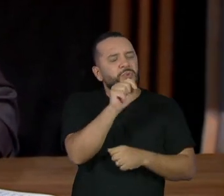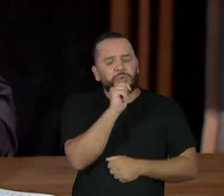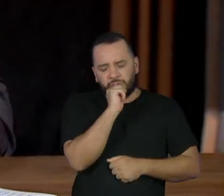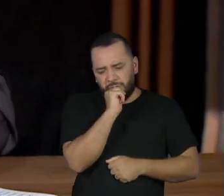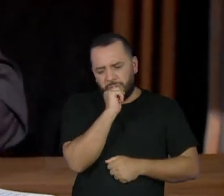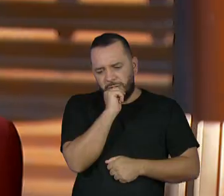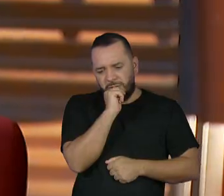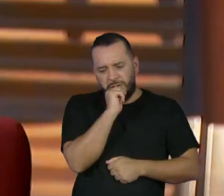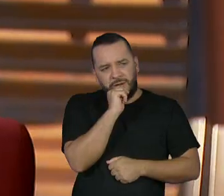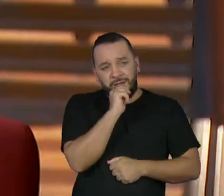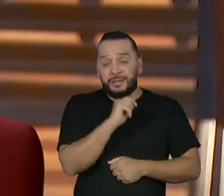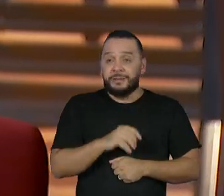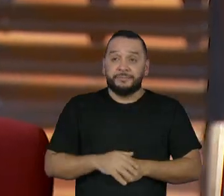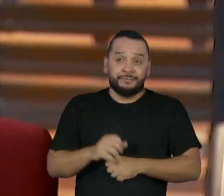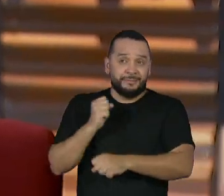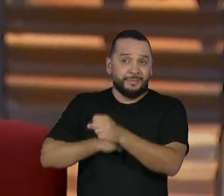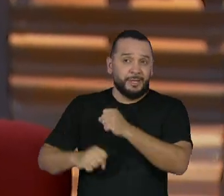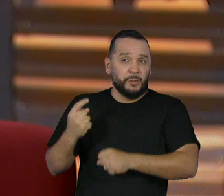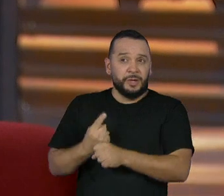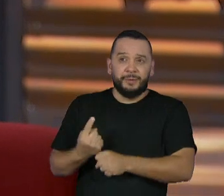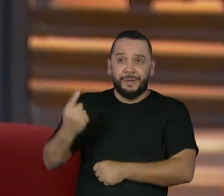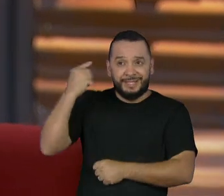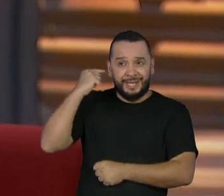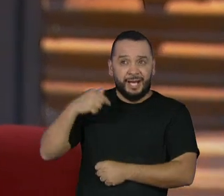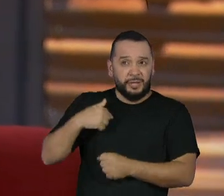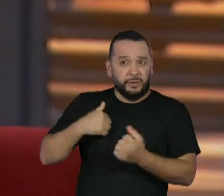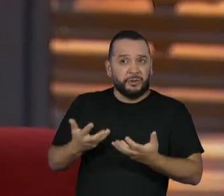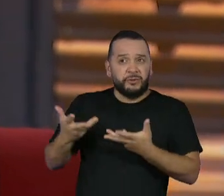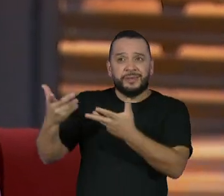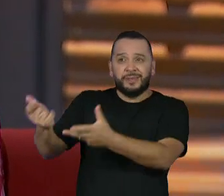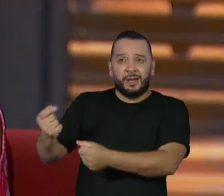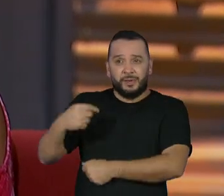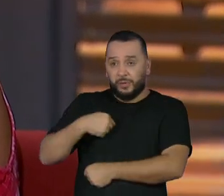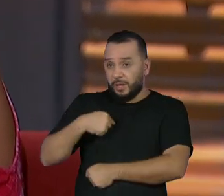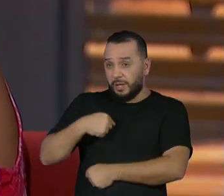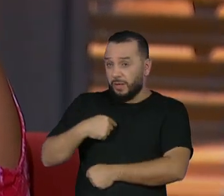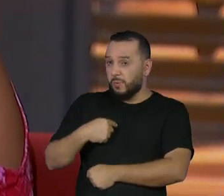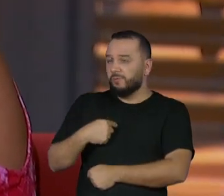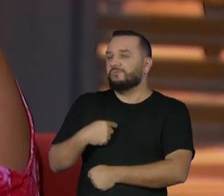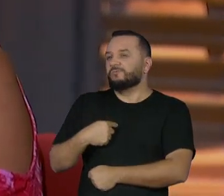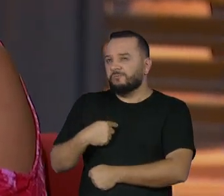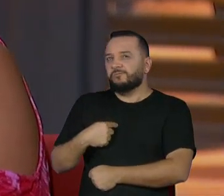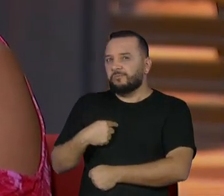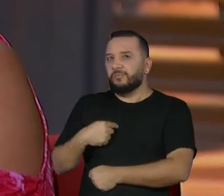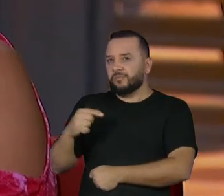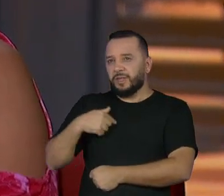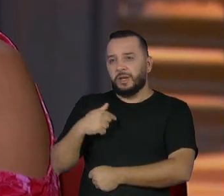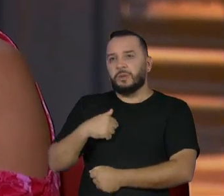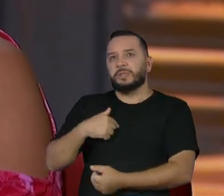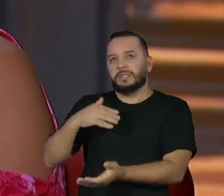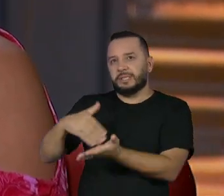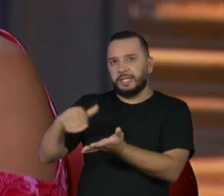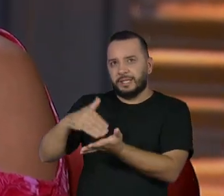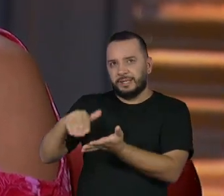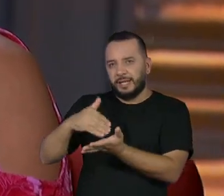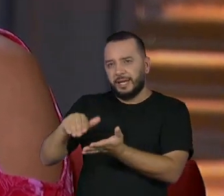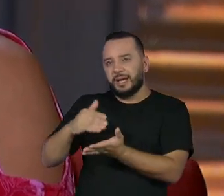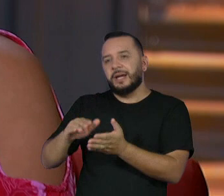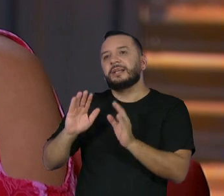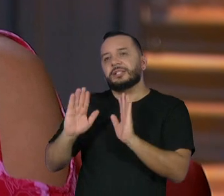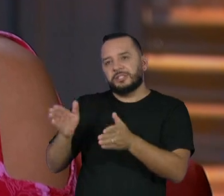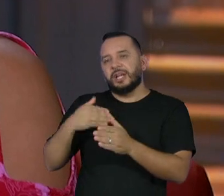código oculto? No ano passado, eu fui convidada para ocupar um espaço como secretária adjunta de Segurança Cidadã em